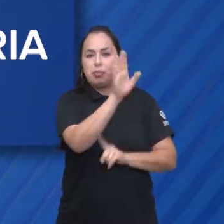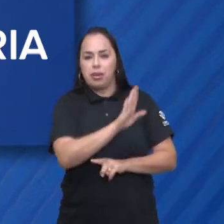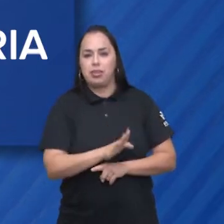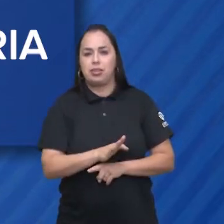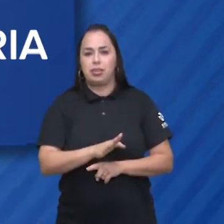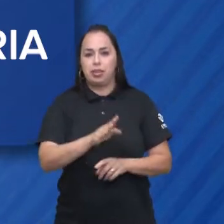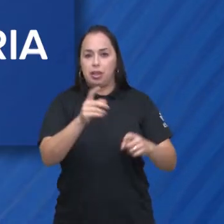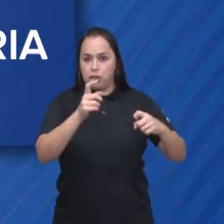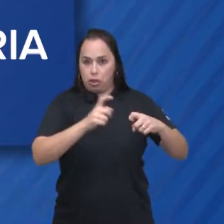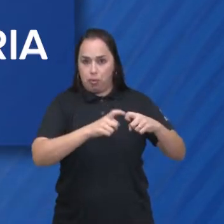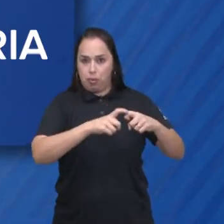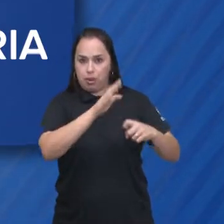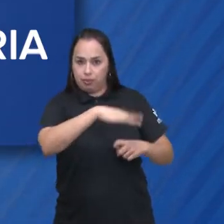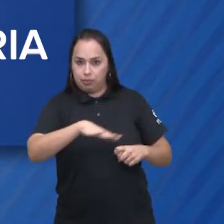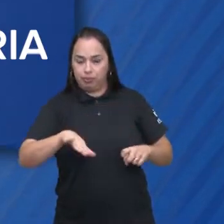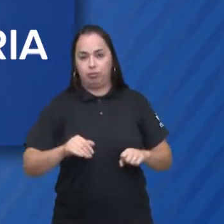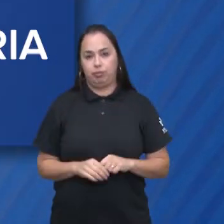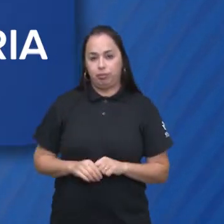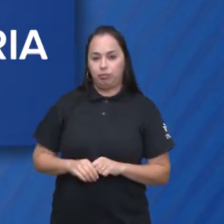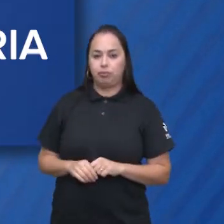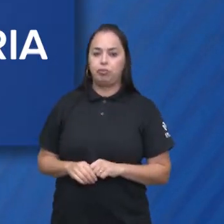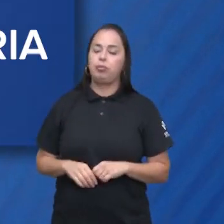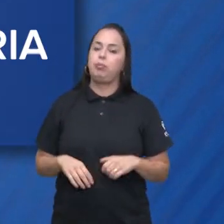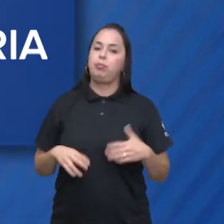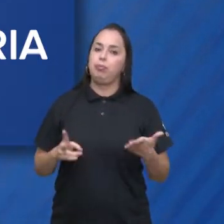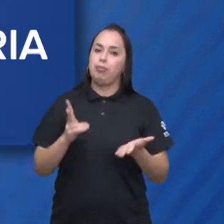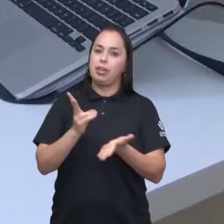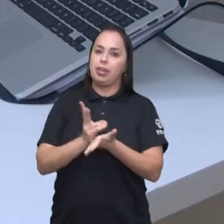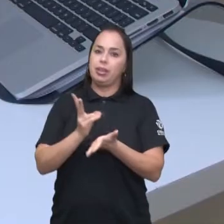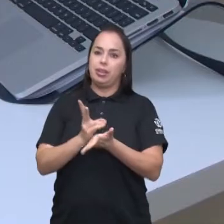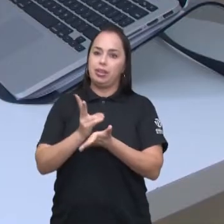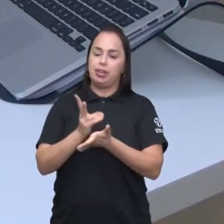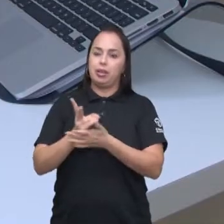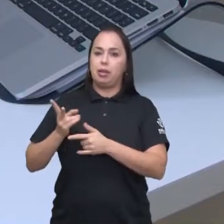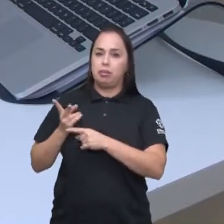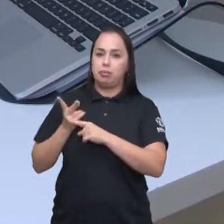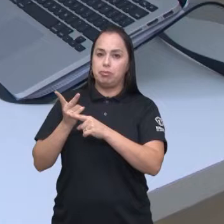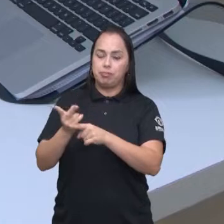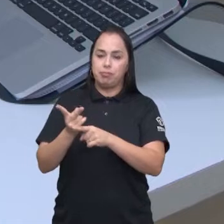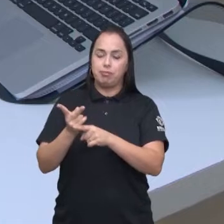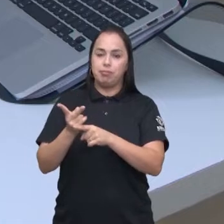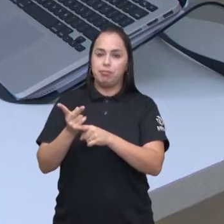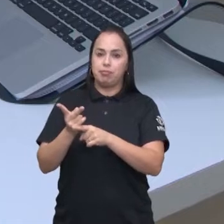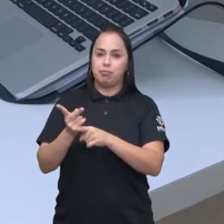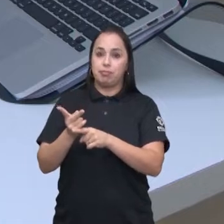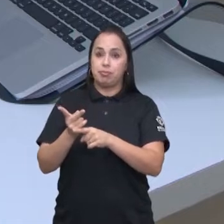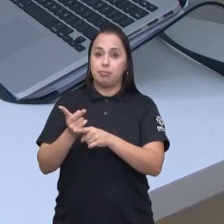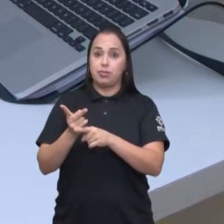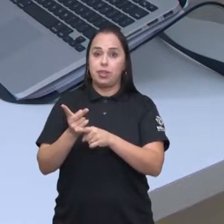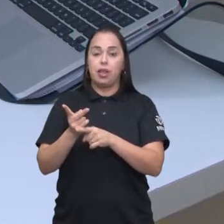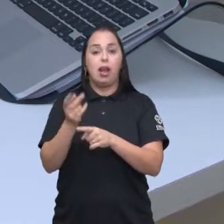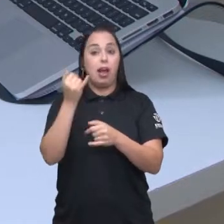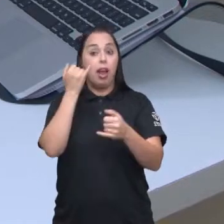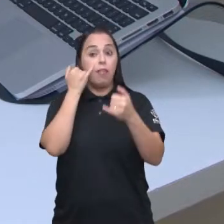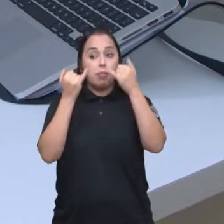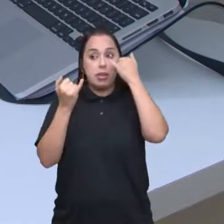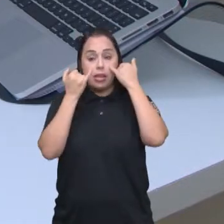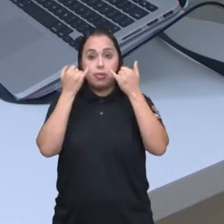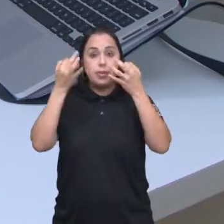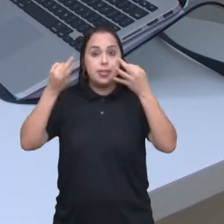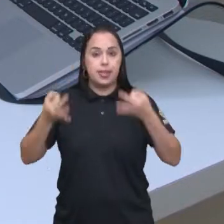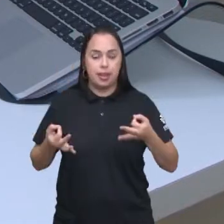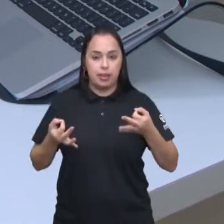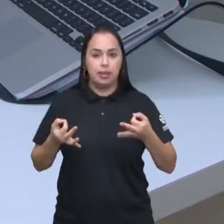Brasileira de Pediatria e o próprio pediatra de seu filho sempre procurar para o a